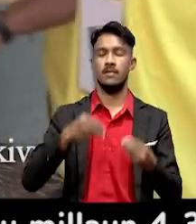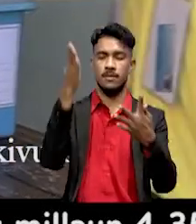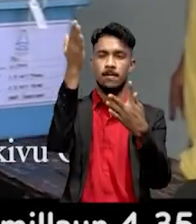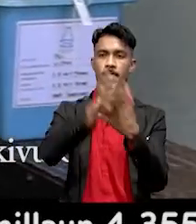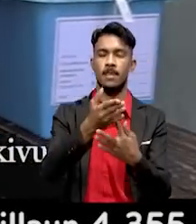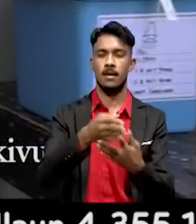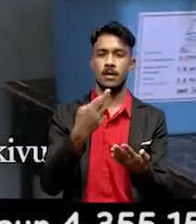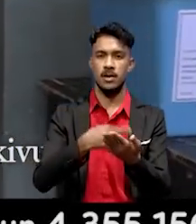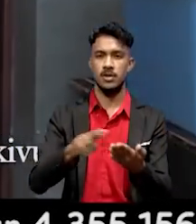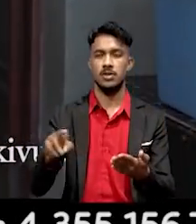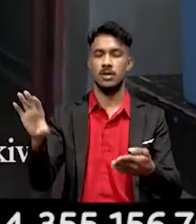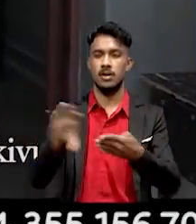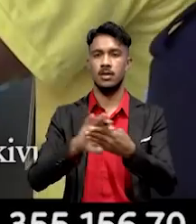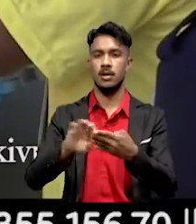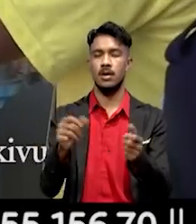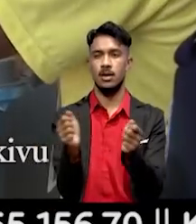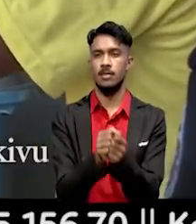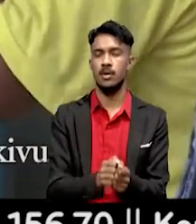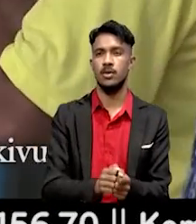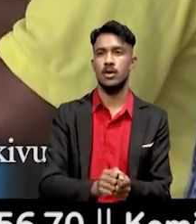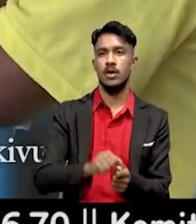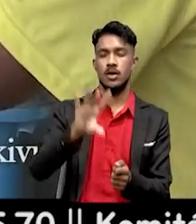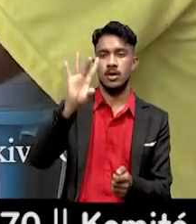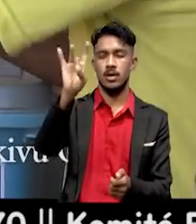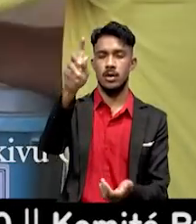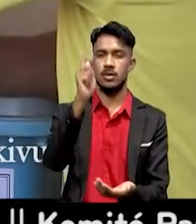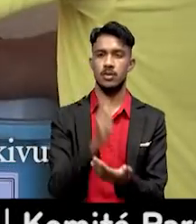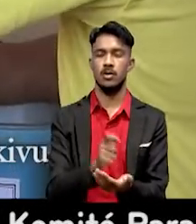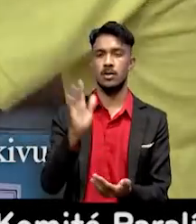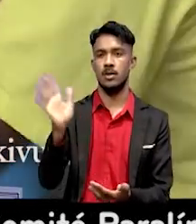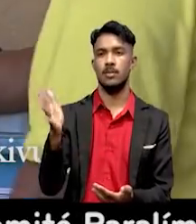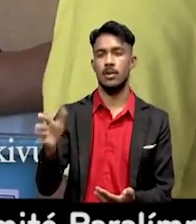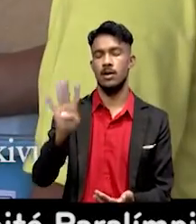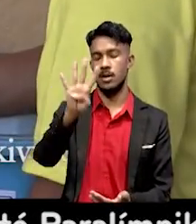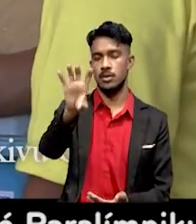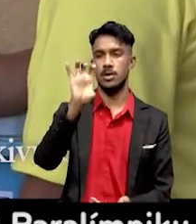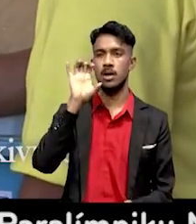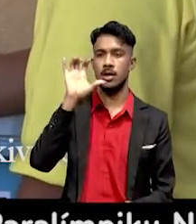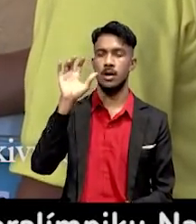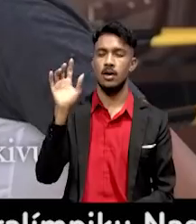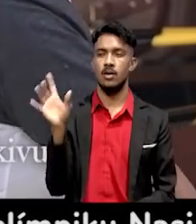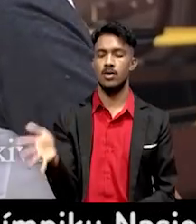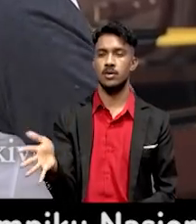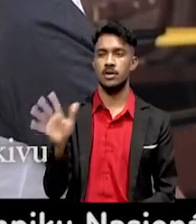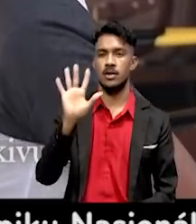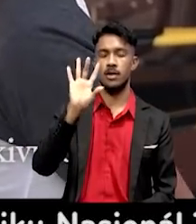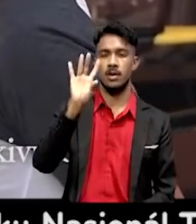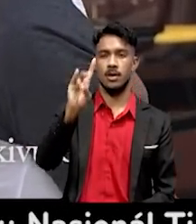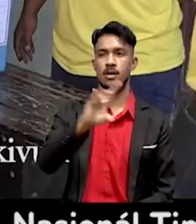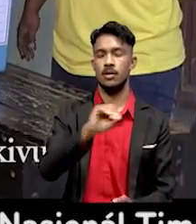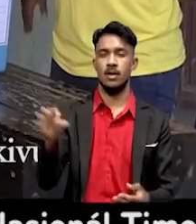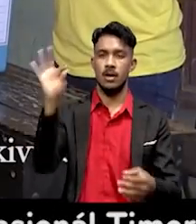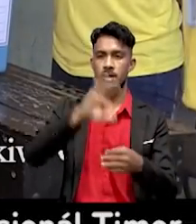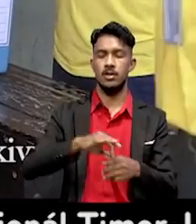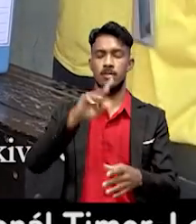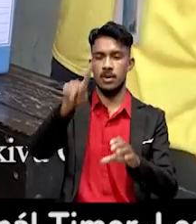ona eleitores rihun atus walu lima nulu, atus hat walu nulu recenhito eleitores ni besi participa iha